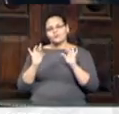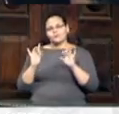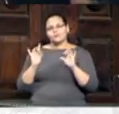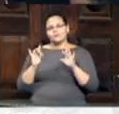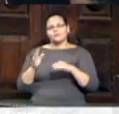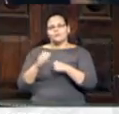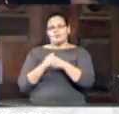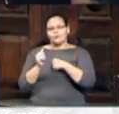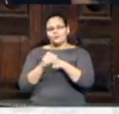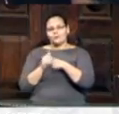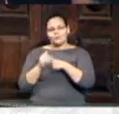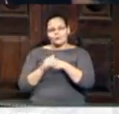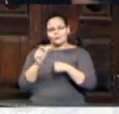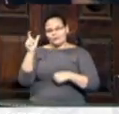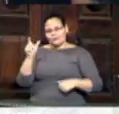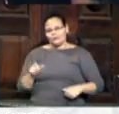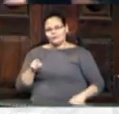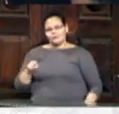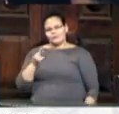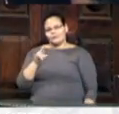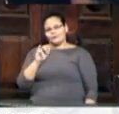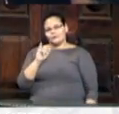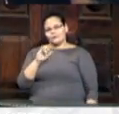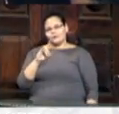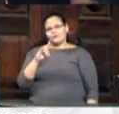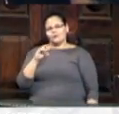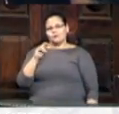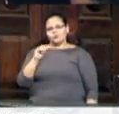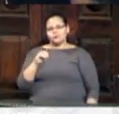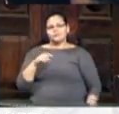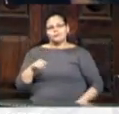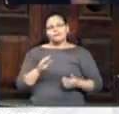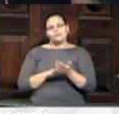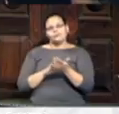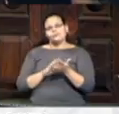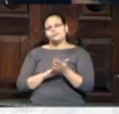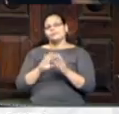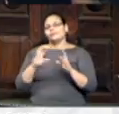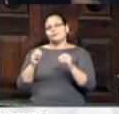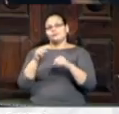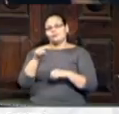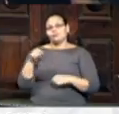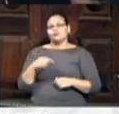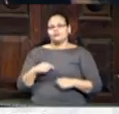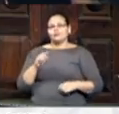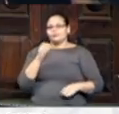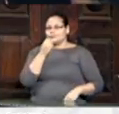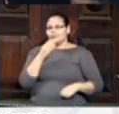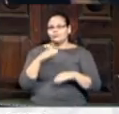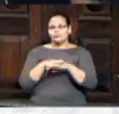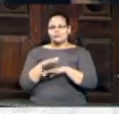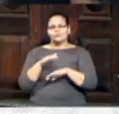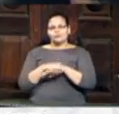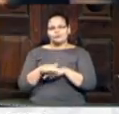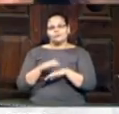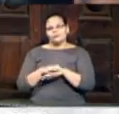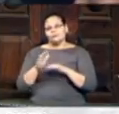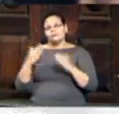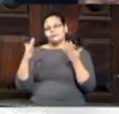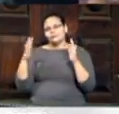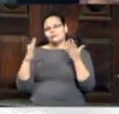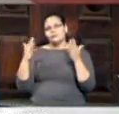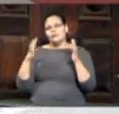que, na pessoa do Ricardo, eu homenageio todos vocês. Tá bom? É isso, gente. Boa noite.